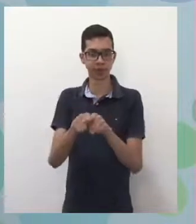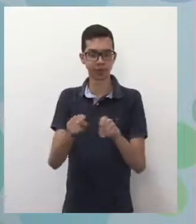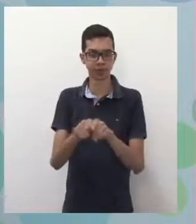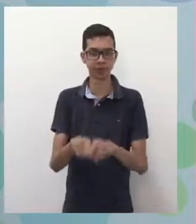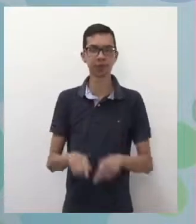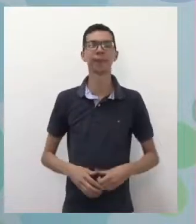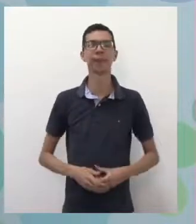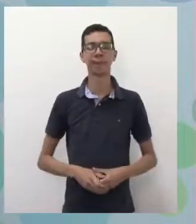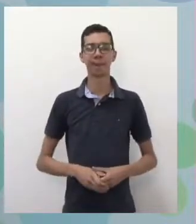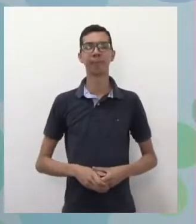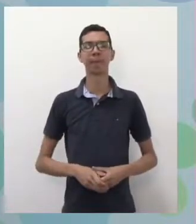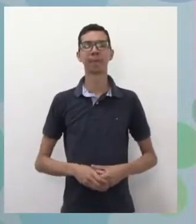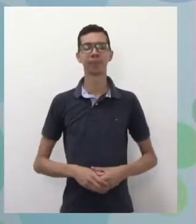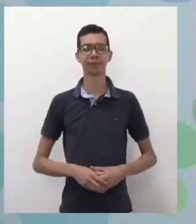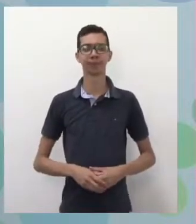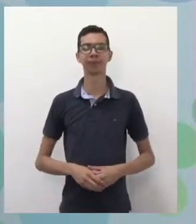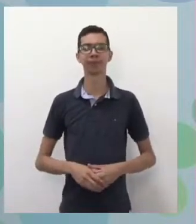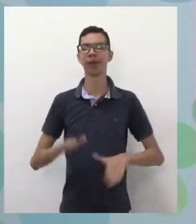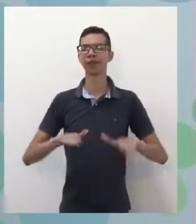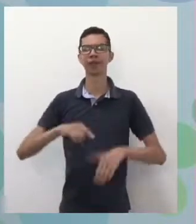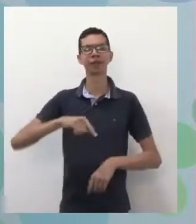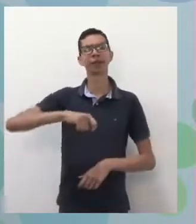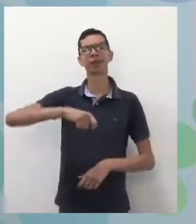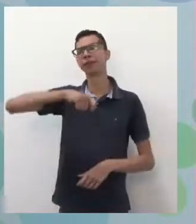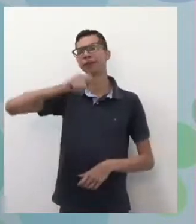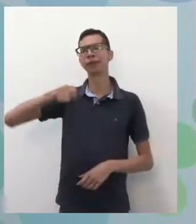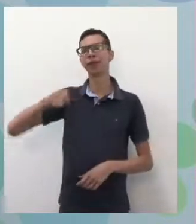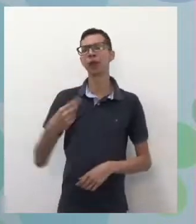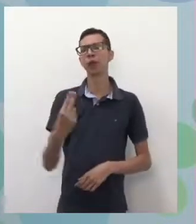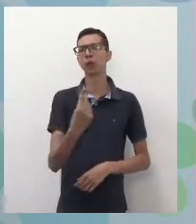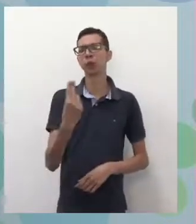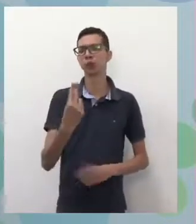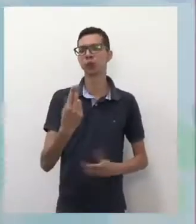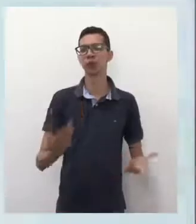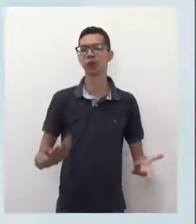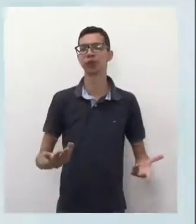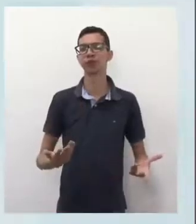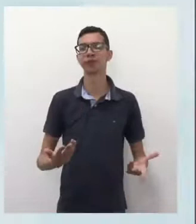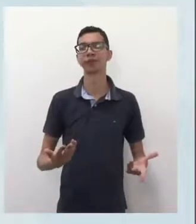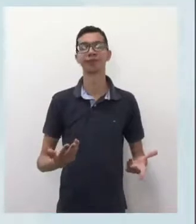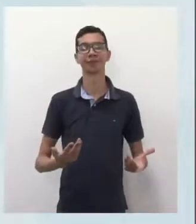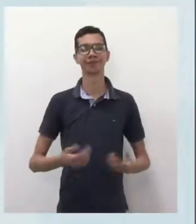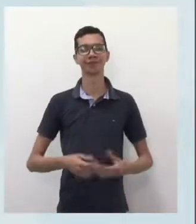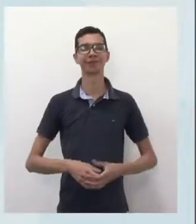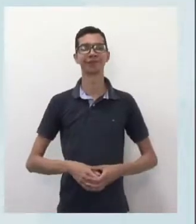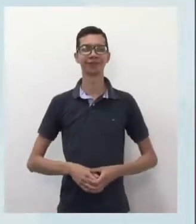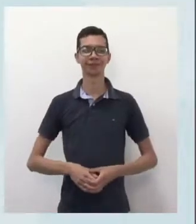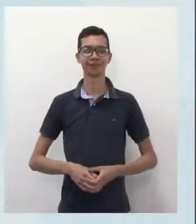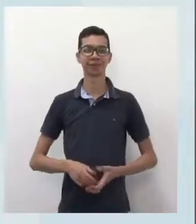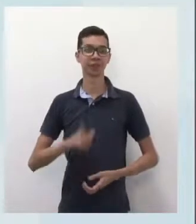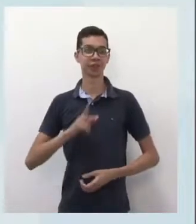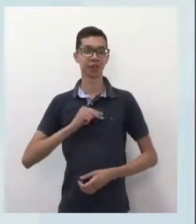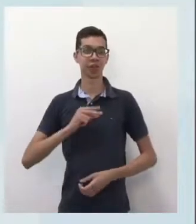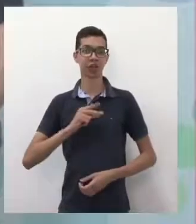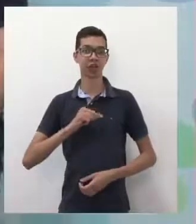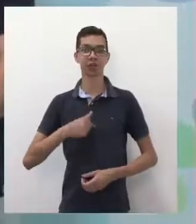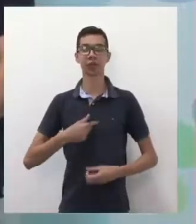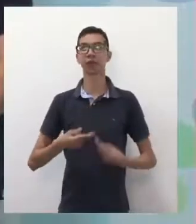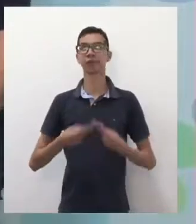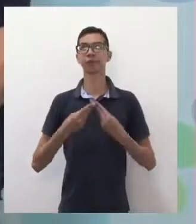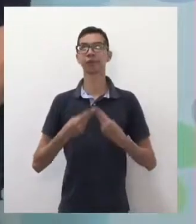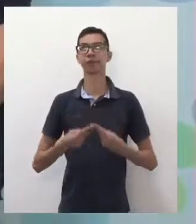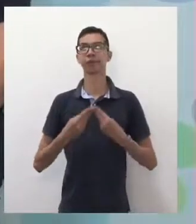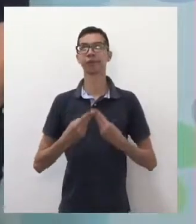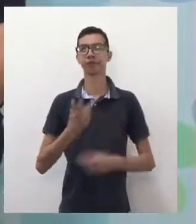Às vezes ele não te obedece. Ele está meio arredio. Esse consumista, esse é o consumista da minha paciência, isso